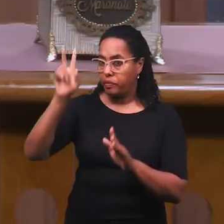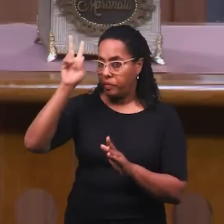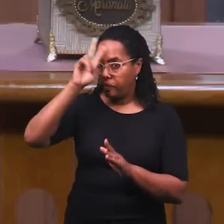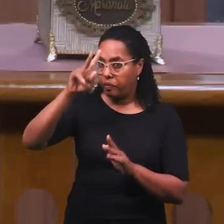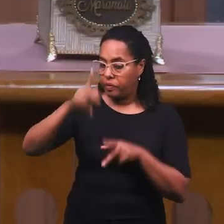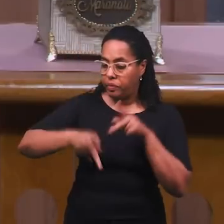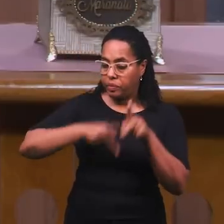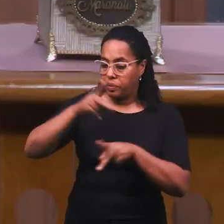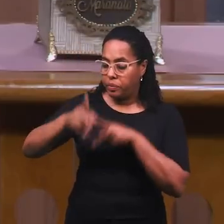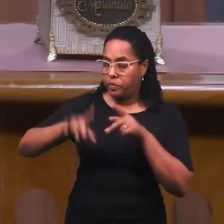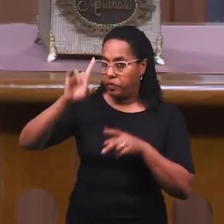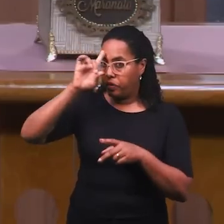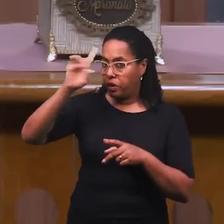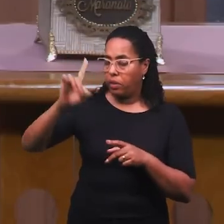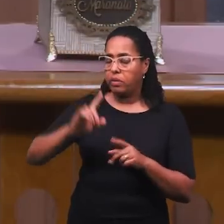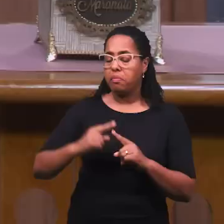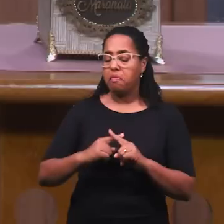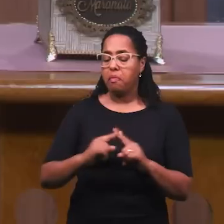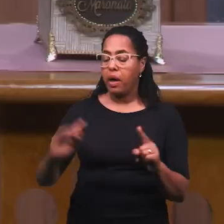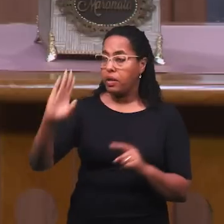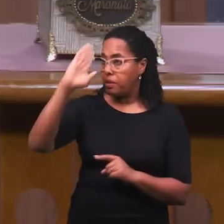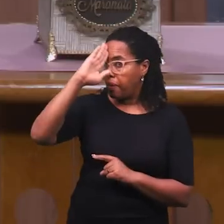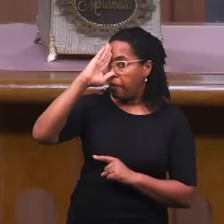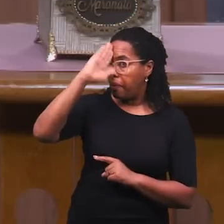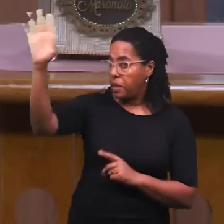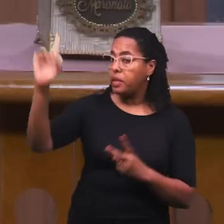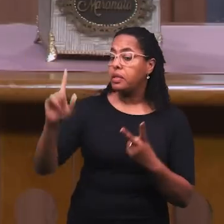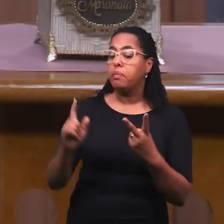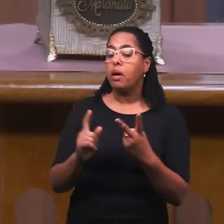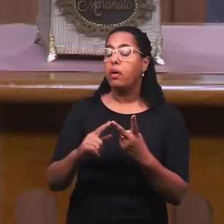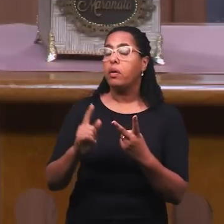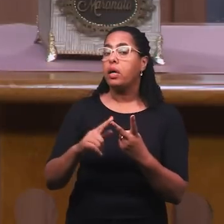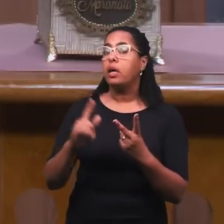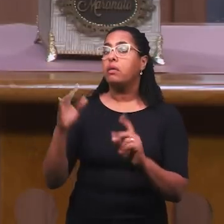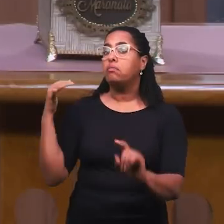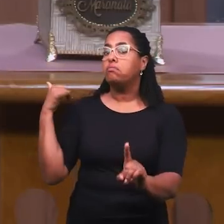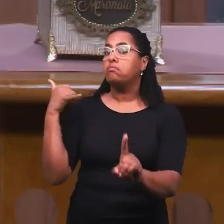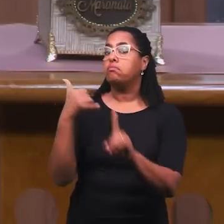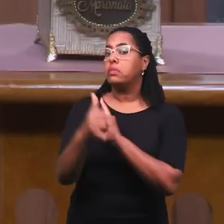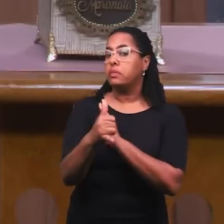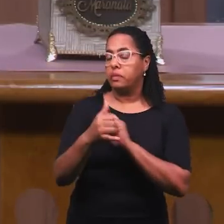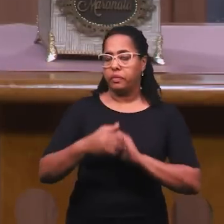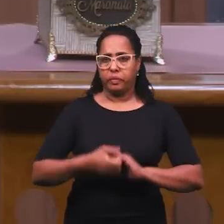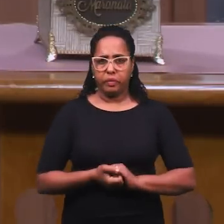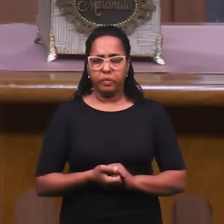do povo de Deus, mas ela é principalmente